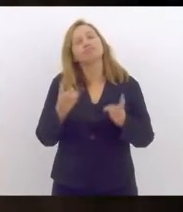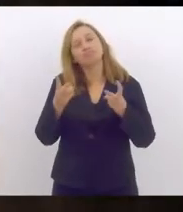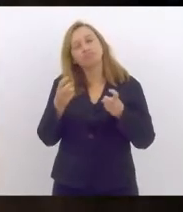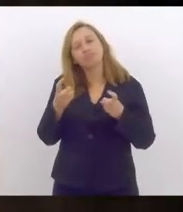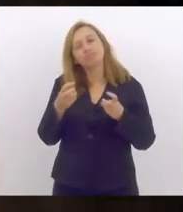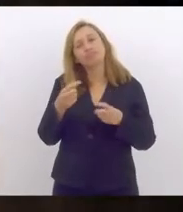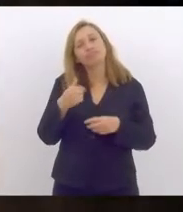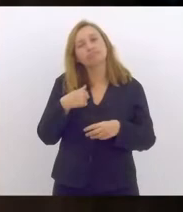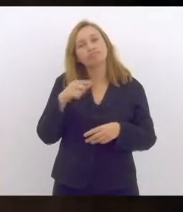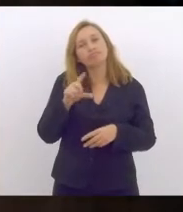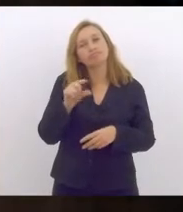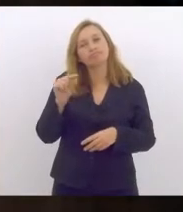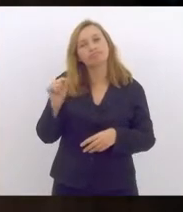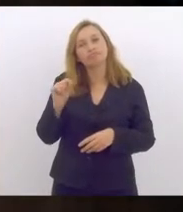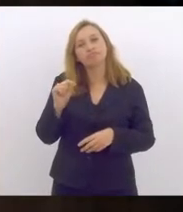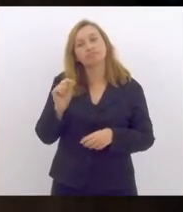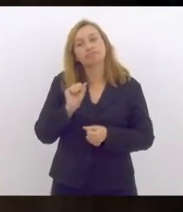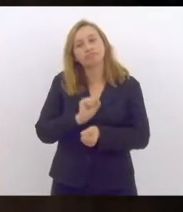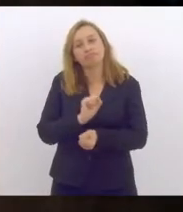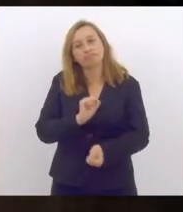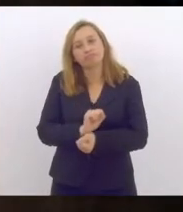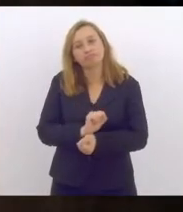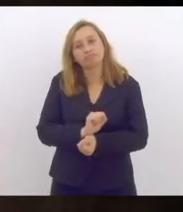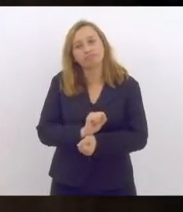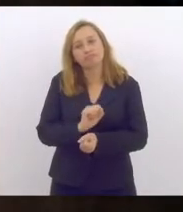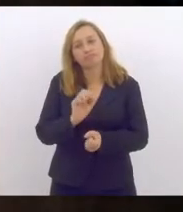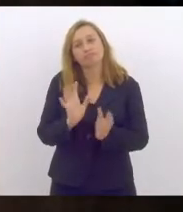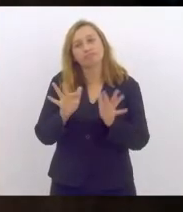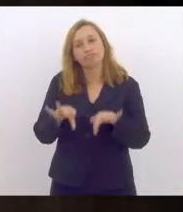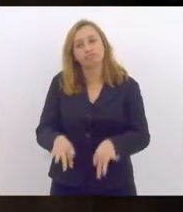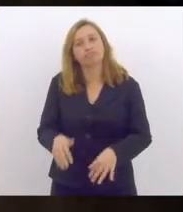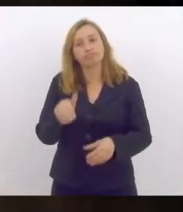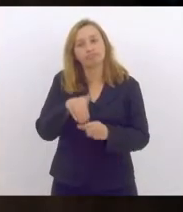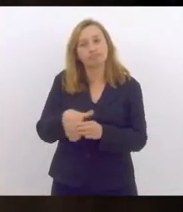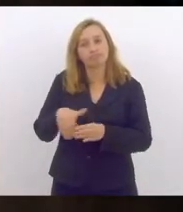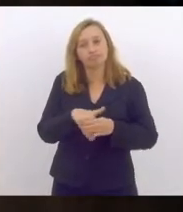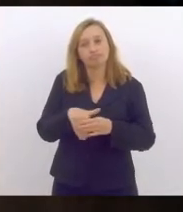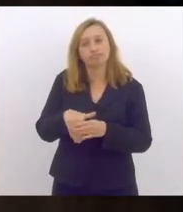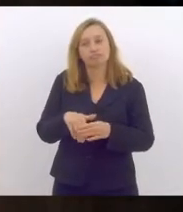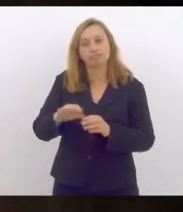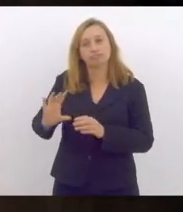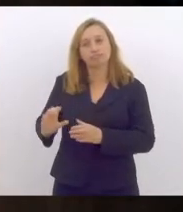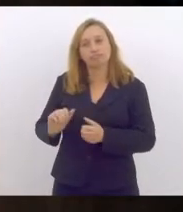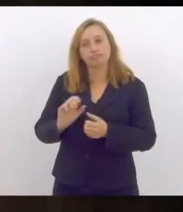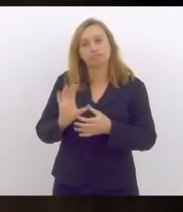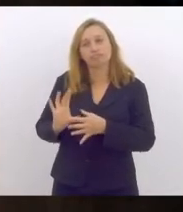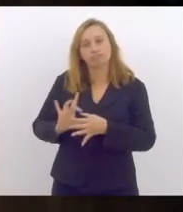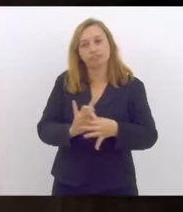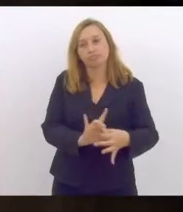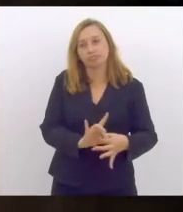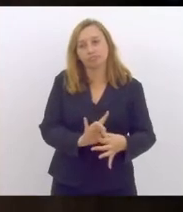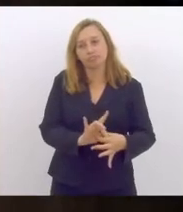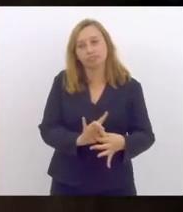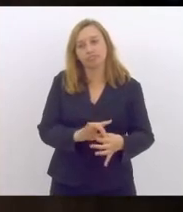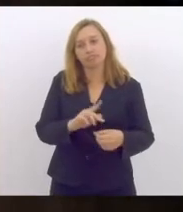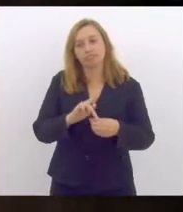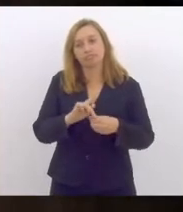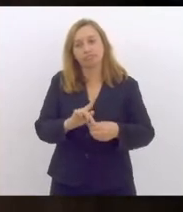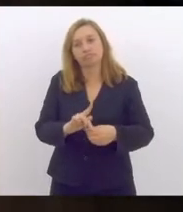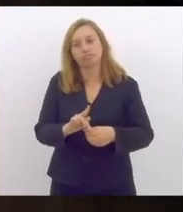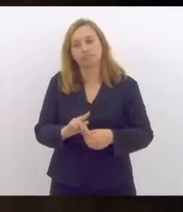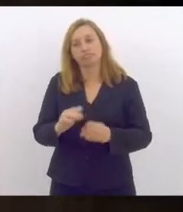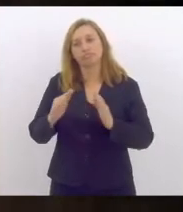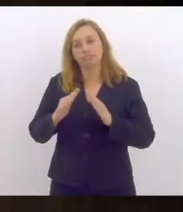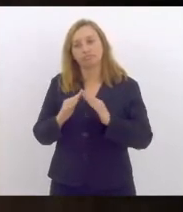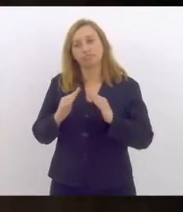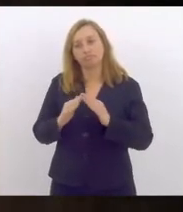que eu preferiria aguardar para a votação final, e ele está emendado, o parecer da douta Procuradoria da